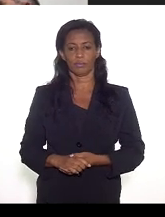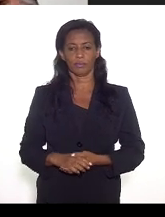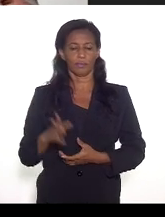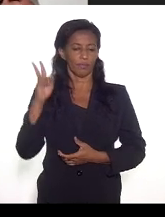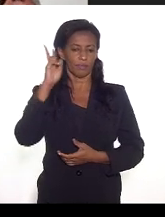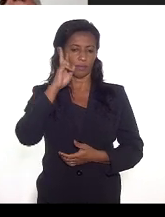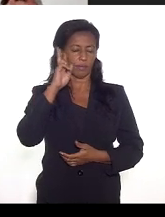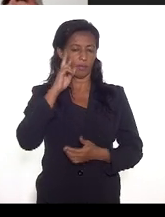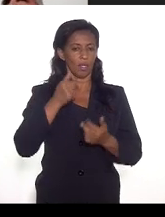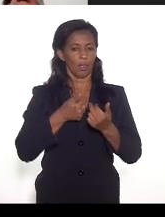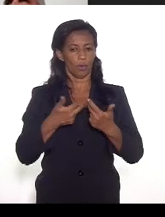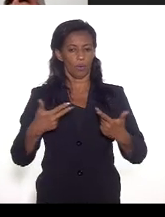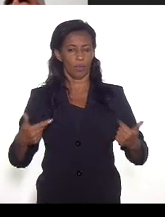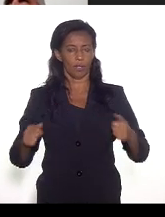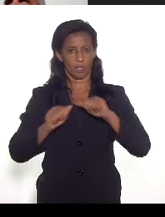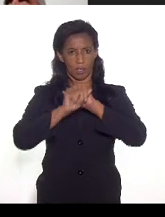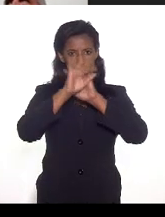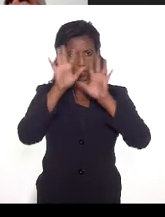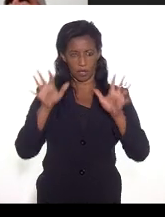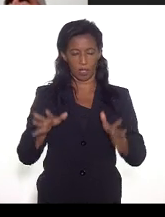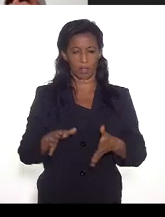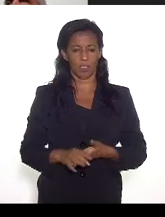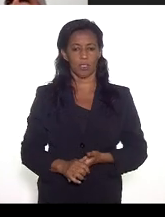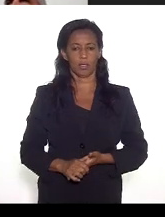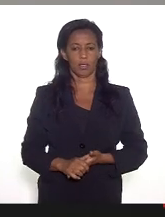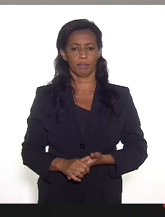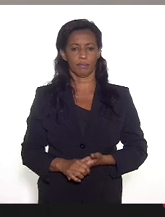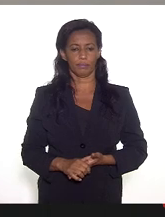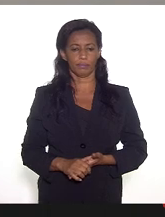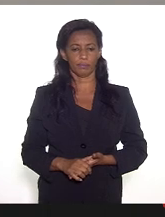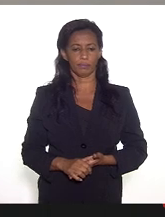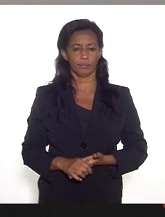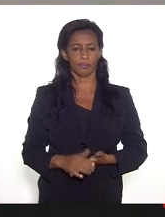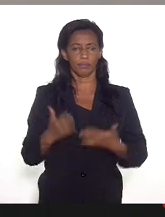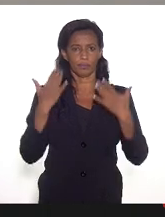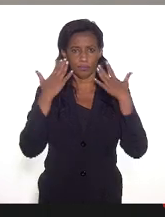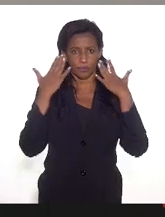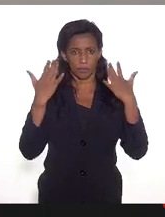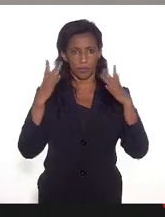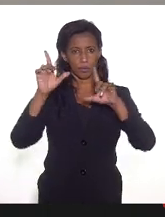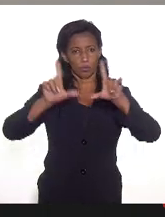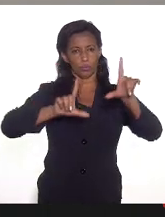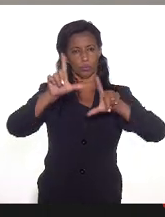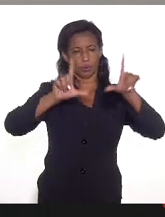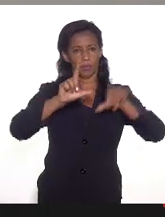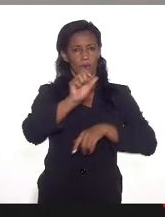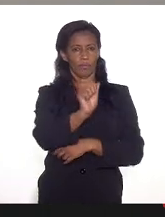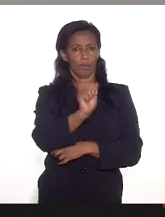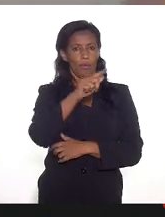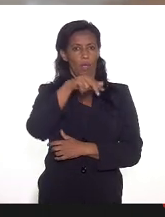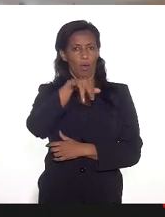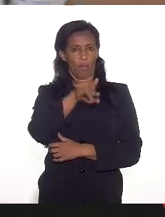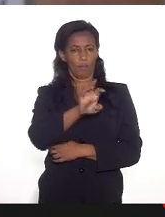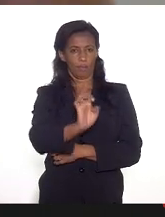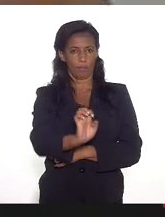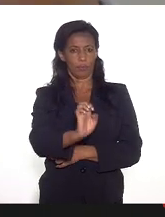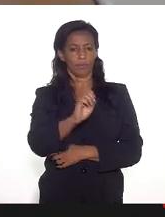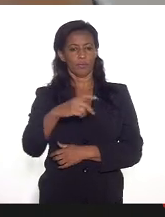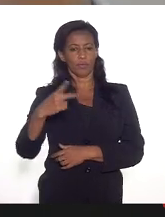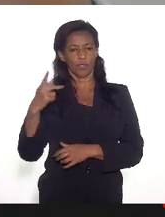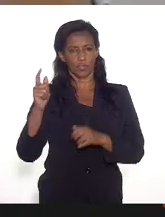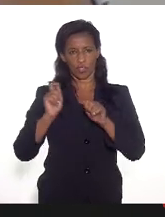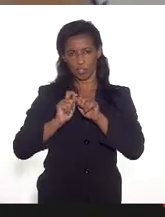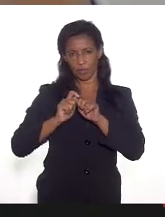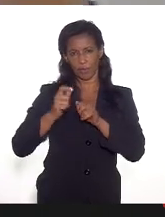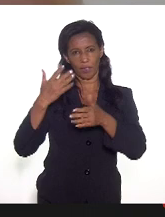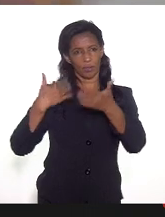ressaltar a qualidade, a clareza, né, meridiana da exposição feita pelo Almirante Edésio. Já tinha feito uma apresentação para